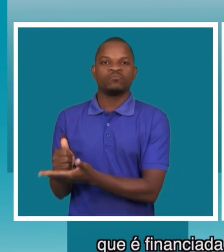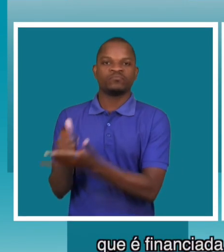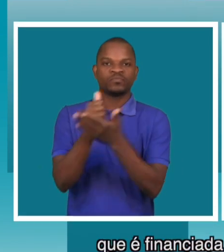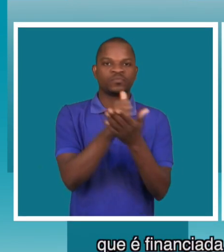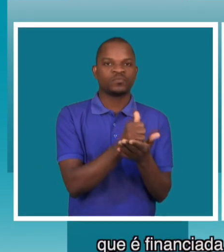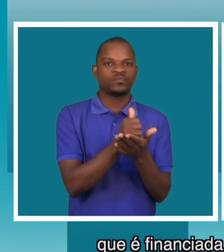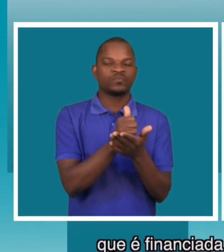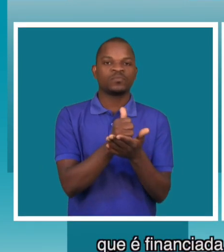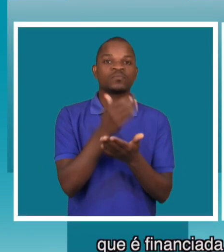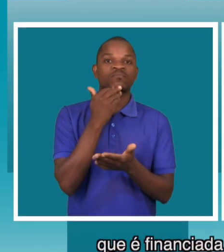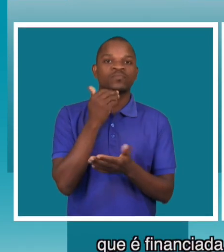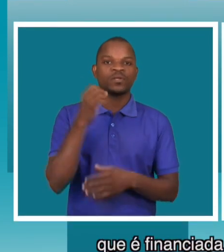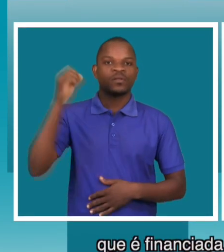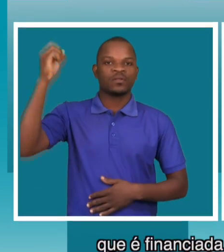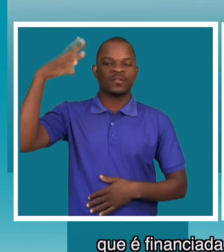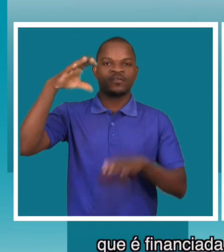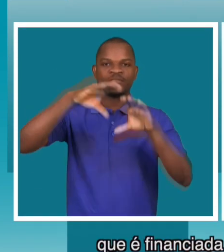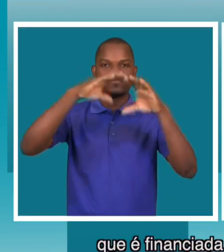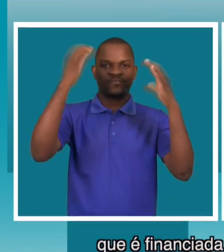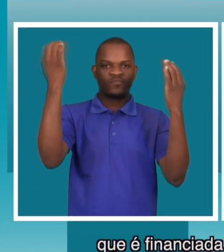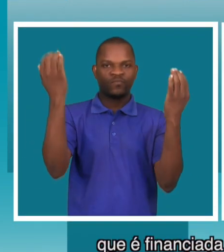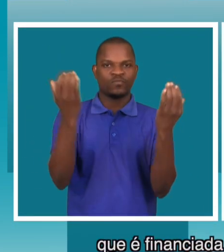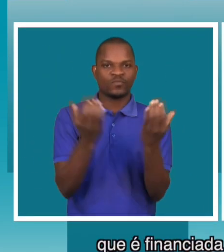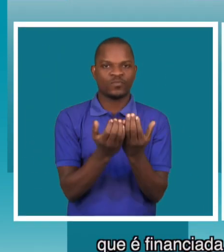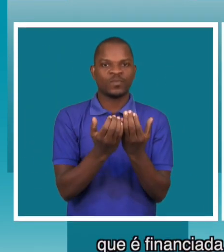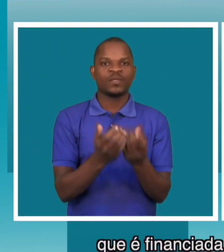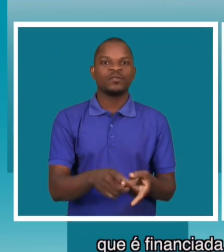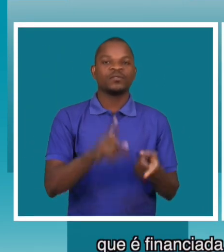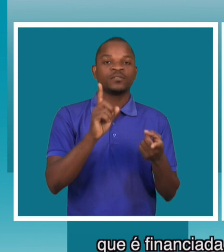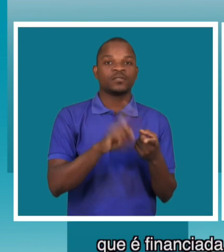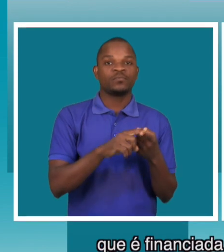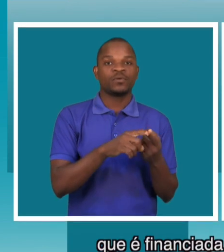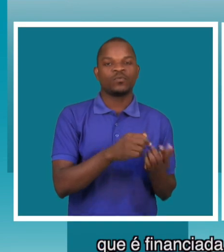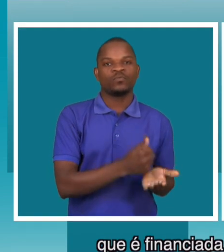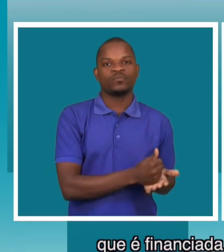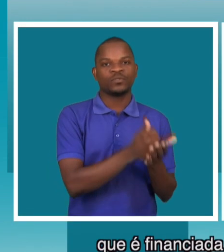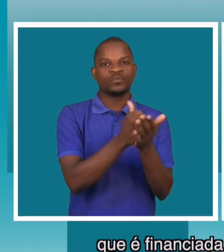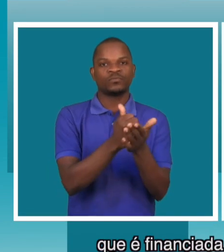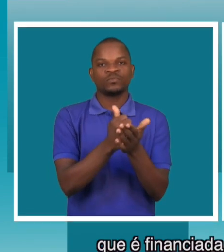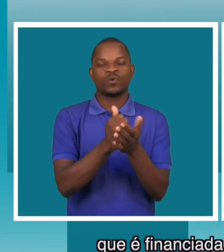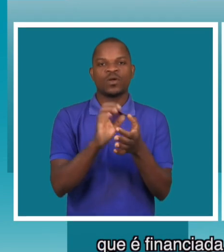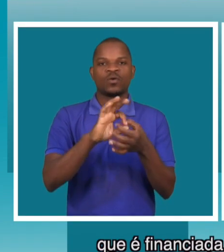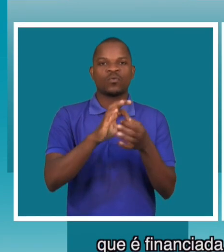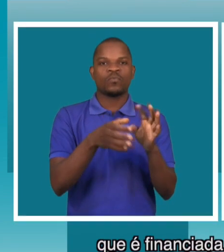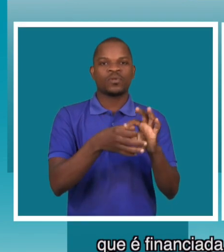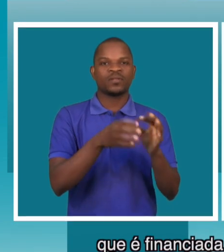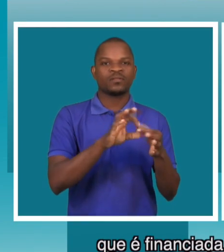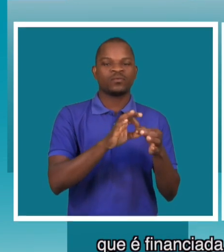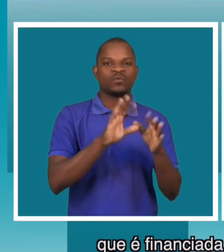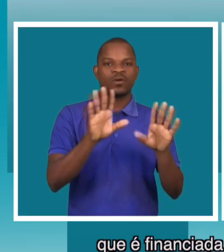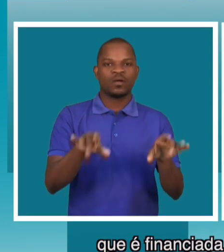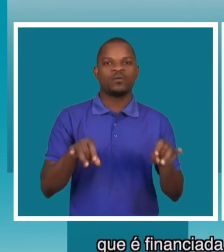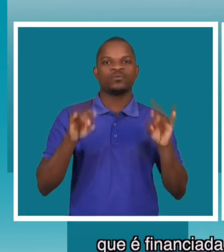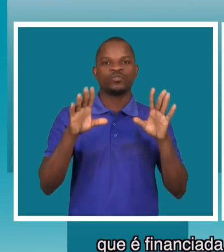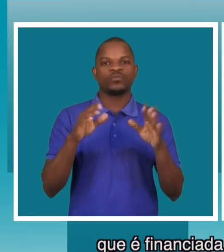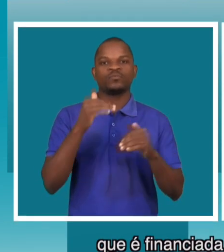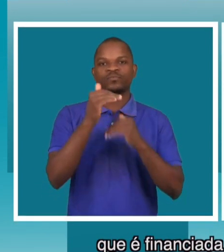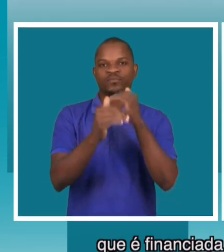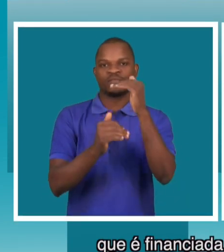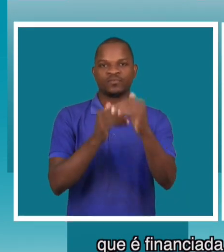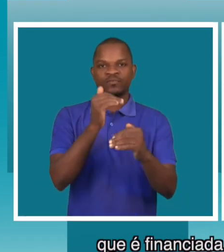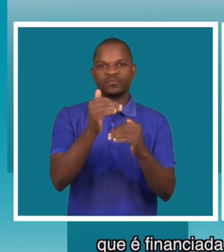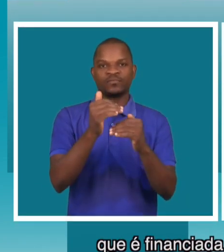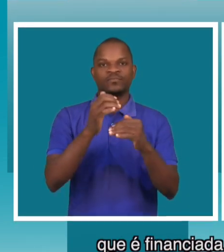que é financiada nos casos pela Light of the Olds, também com apoio da cooperação